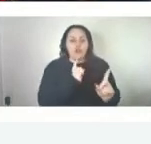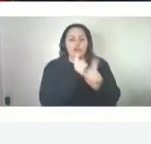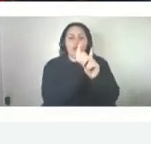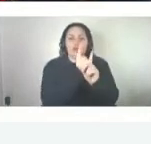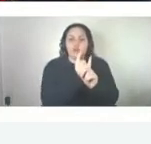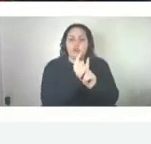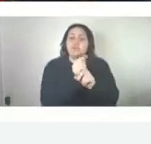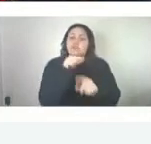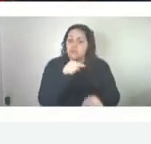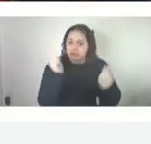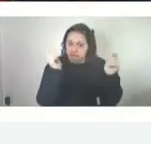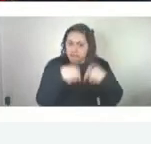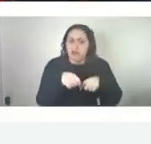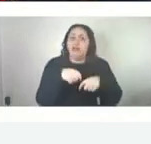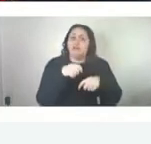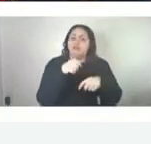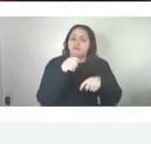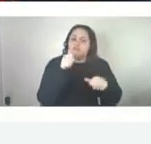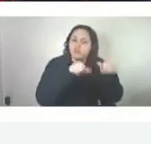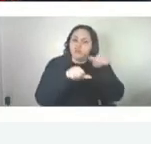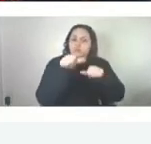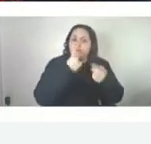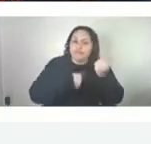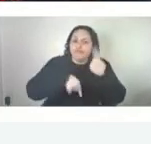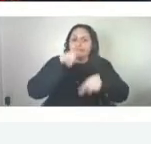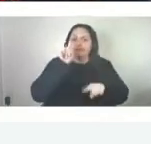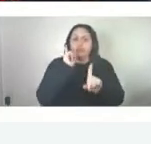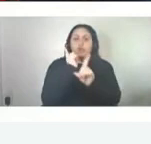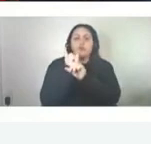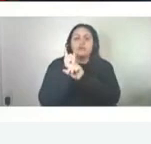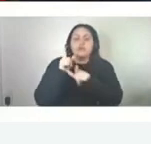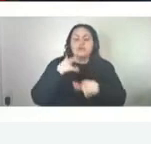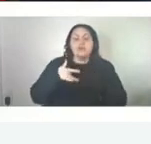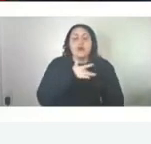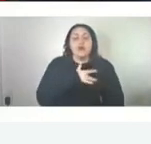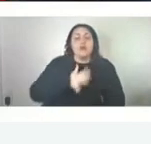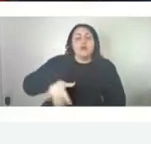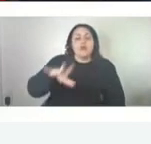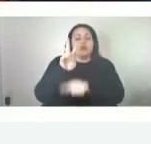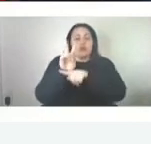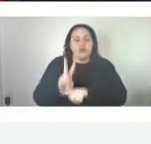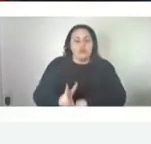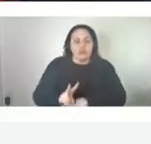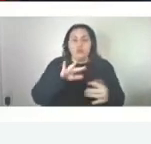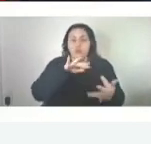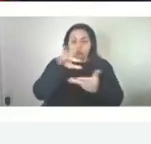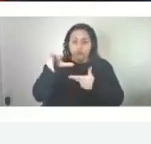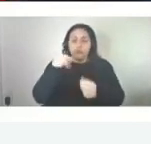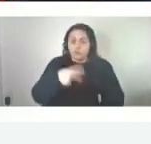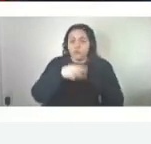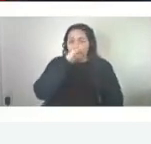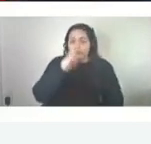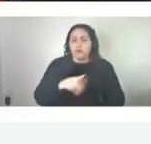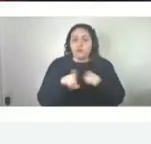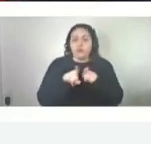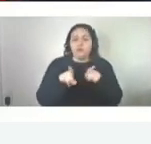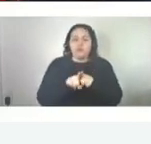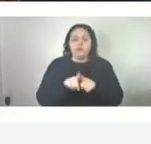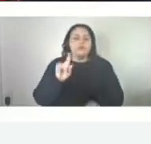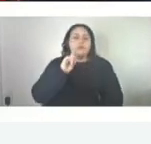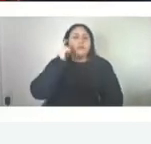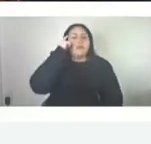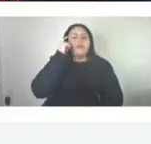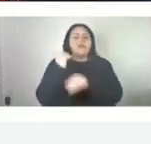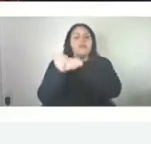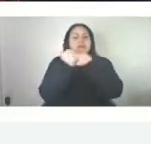no mundo e no Brasil, né? E não pela ética do procedimento, que é o paradigma hegemônico do pensar e fazer e